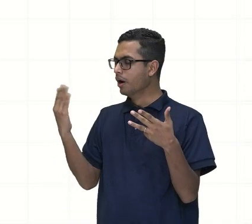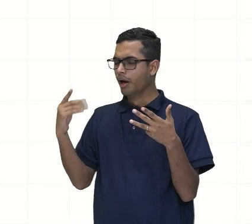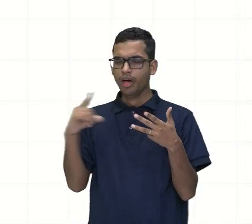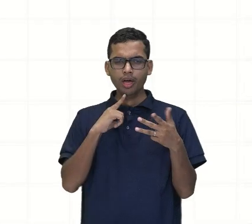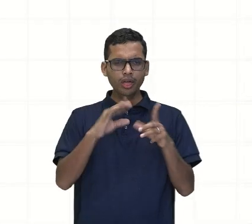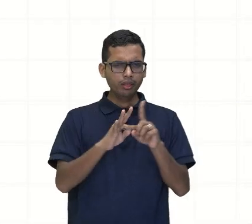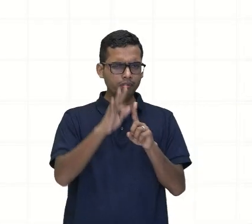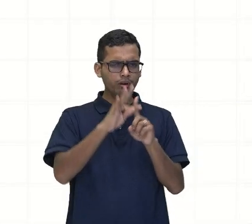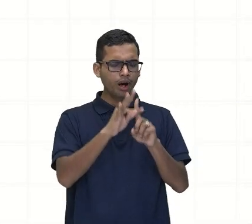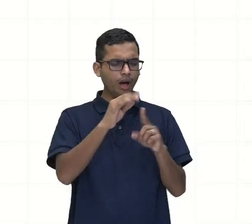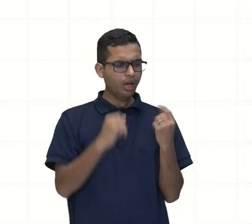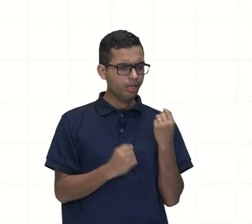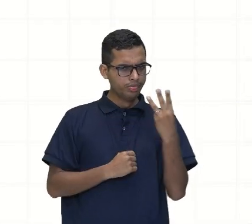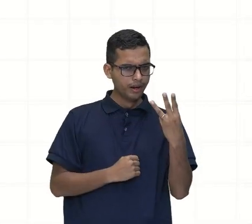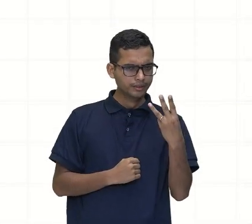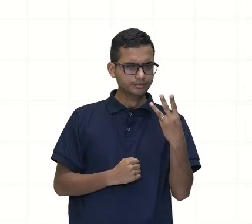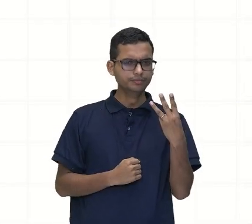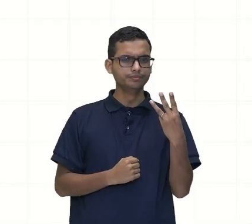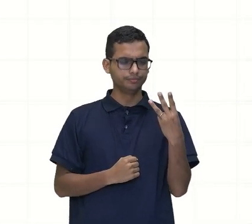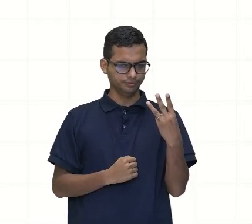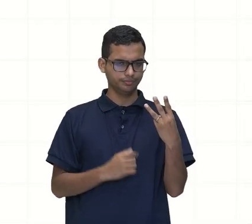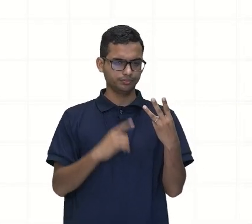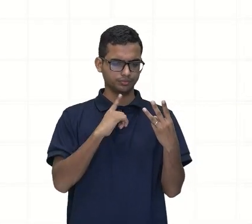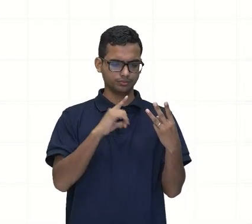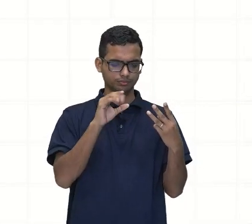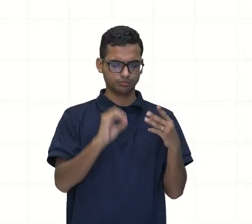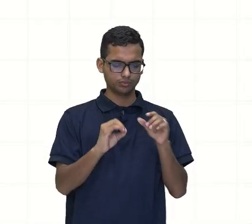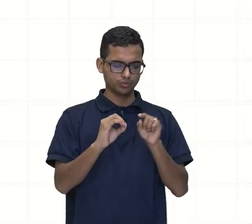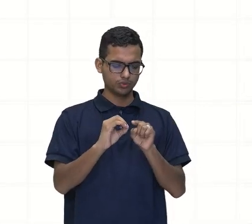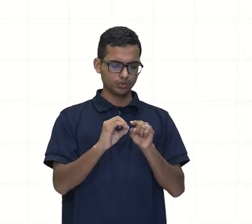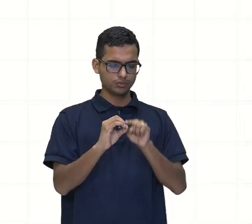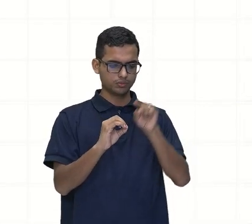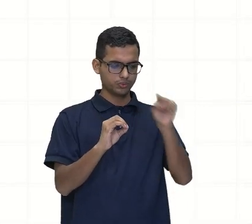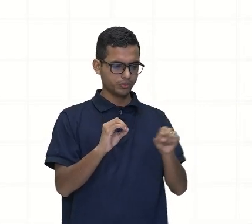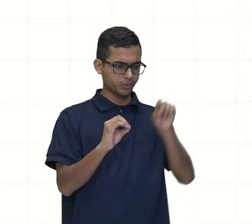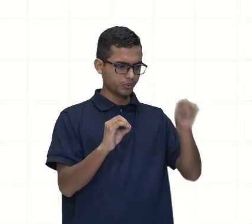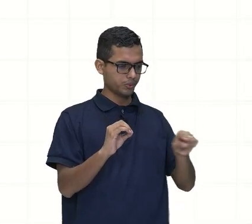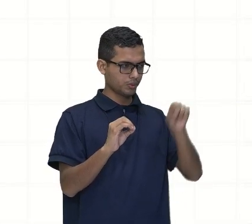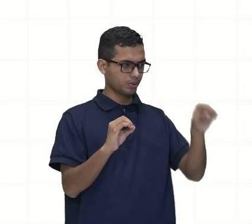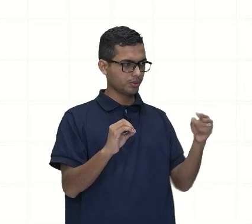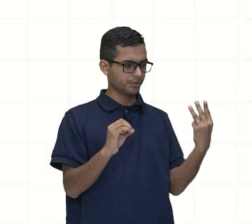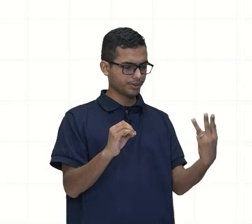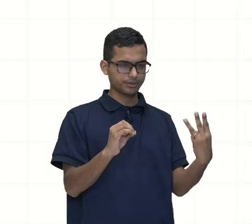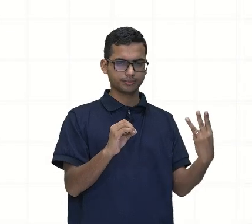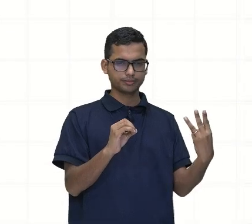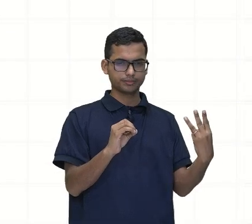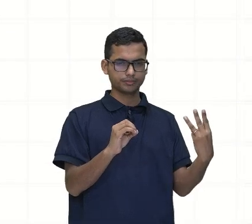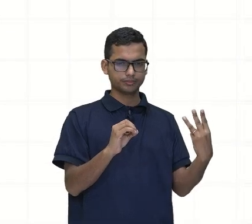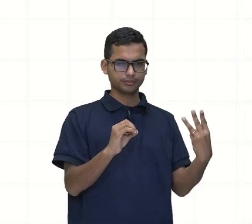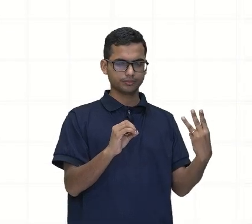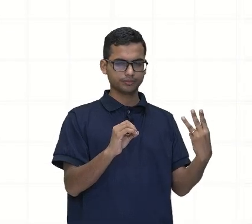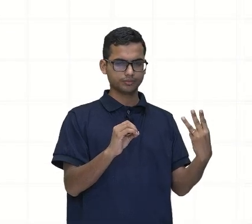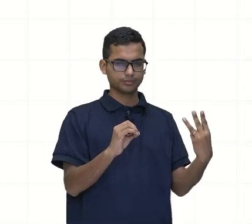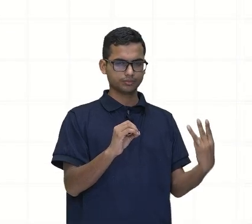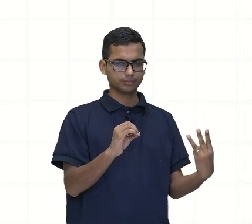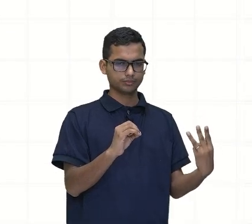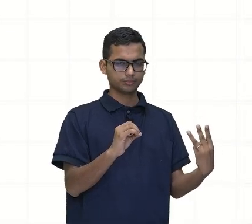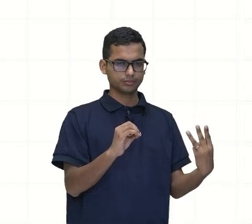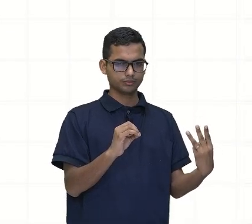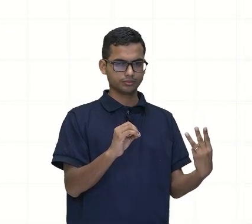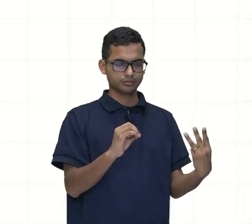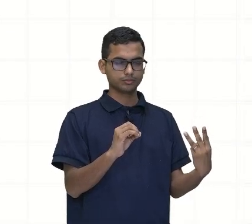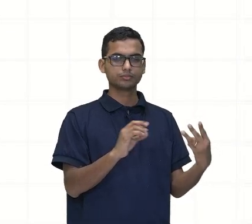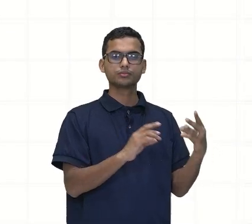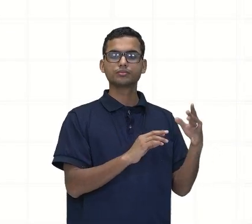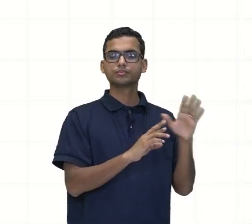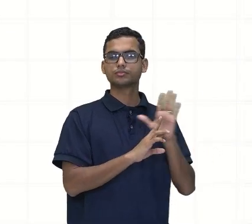gente tem 3 aqui, ó. 1, 2, 3 unidades. Esse aqui é o 3. E a cidade de São